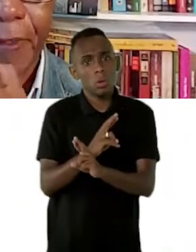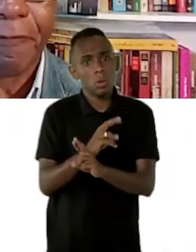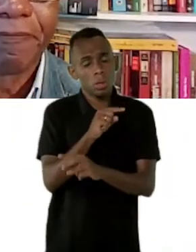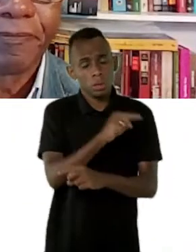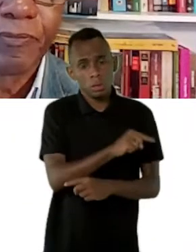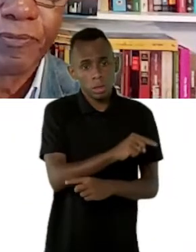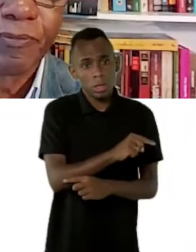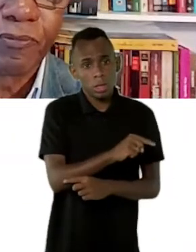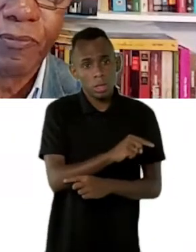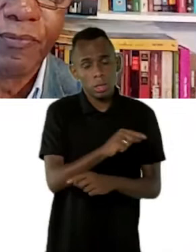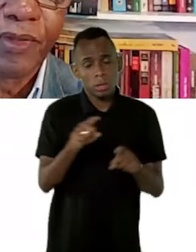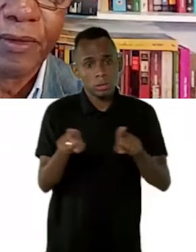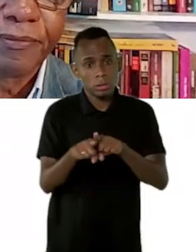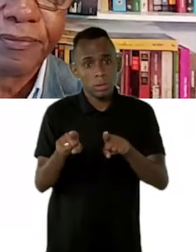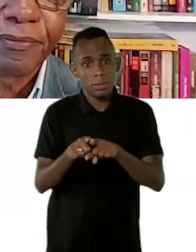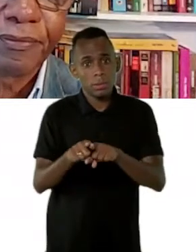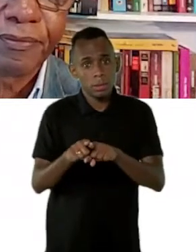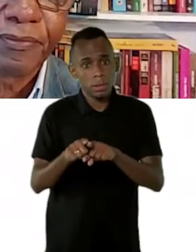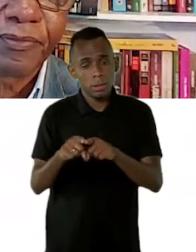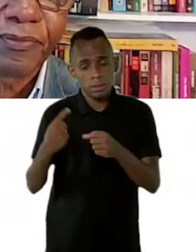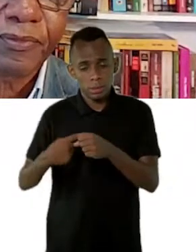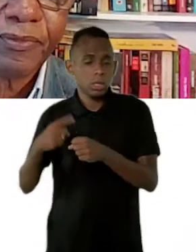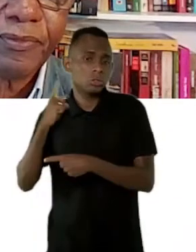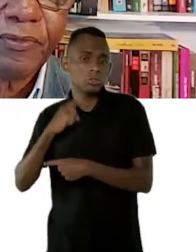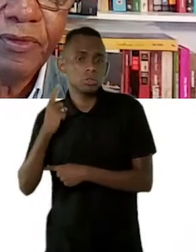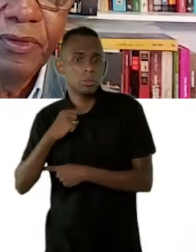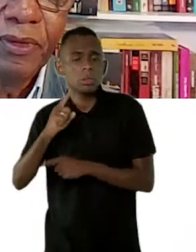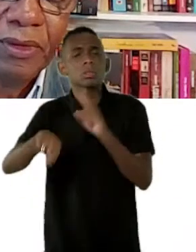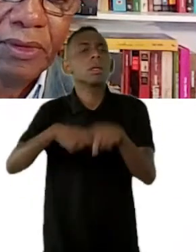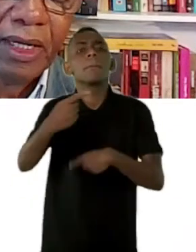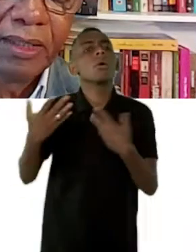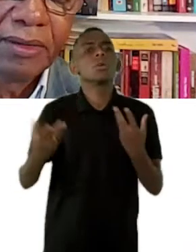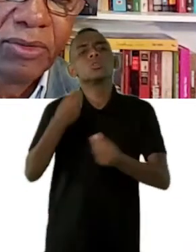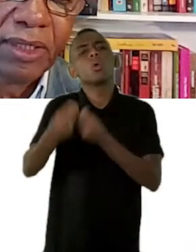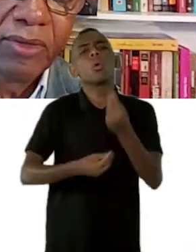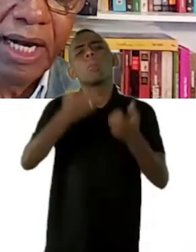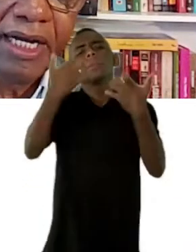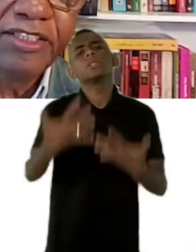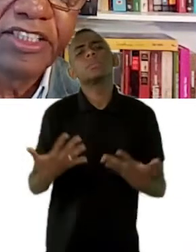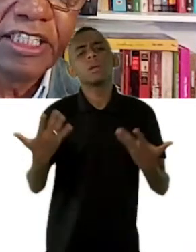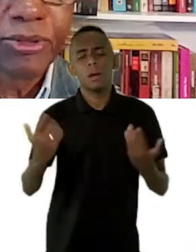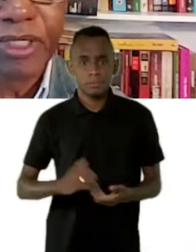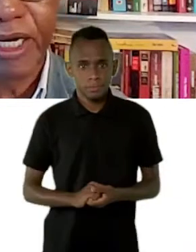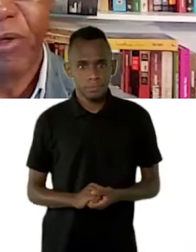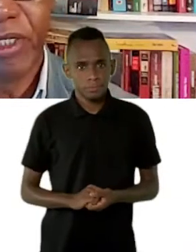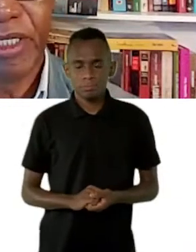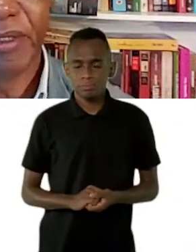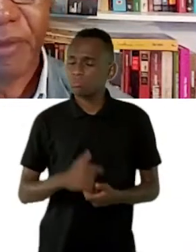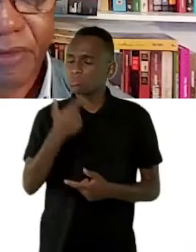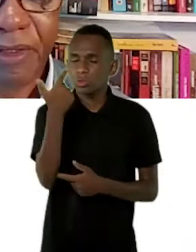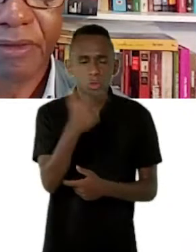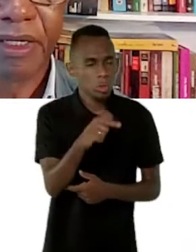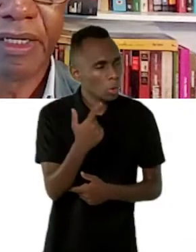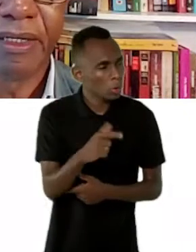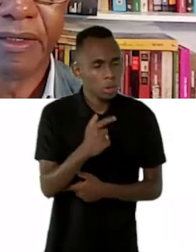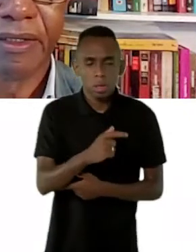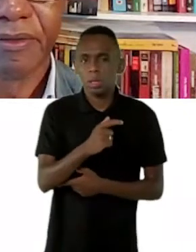Sacramento no curso da sua vida depois disso? Não há registro da